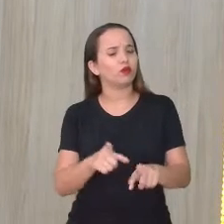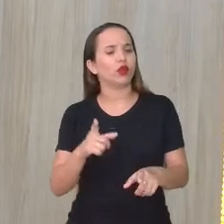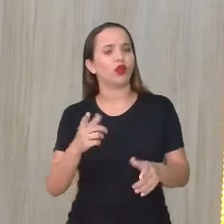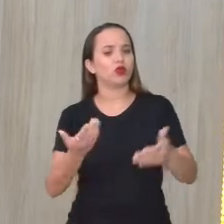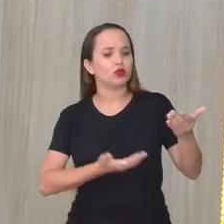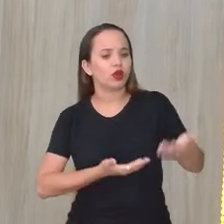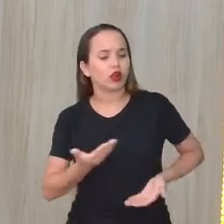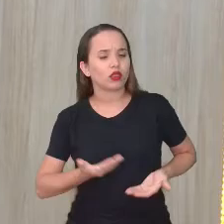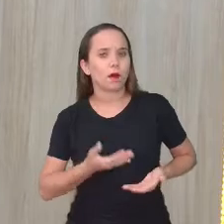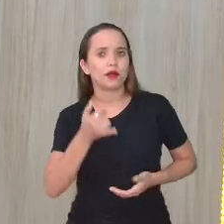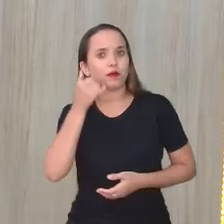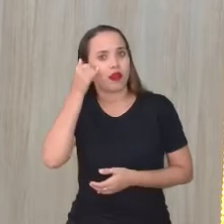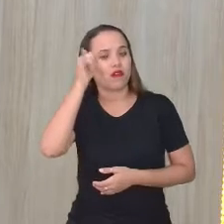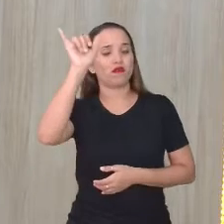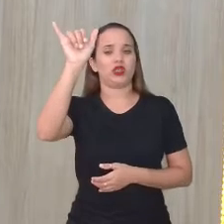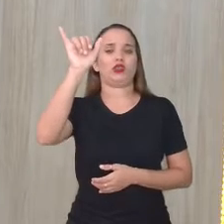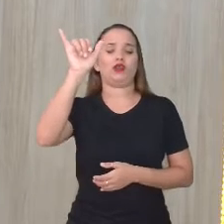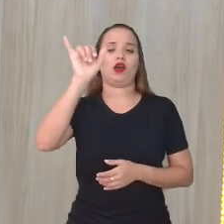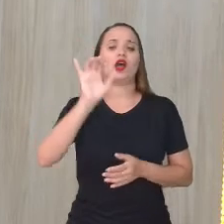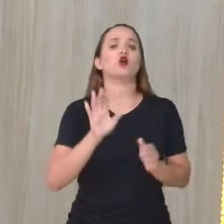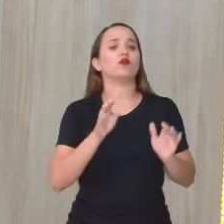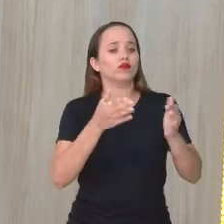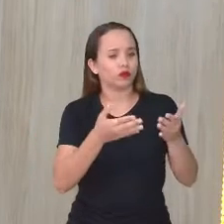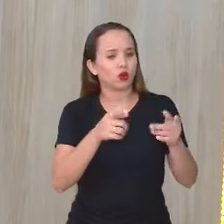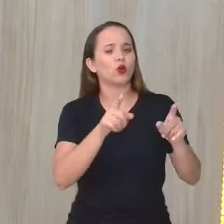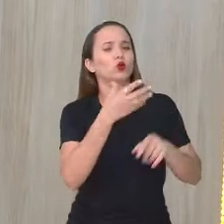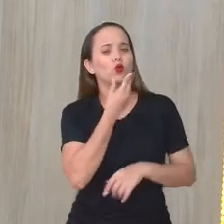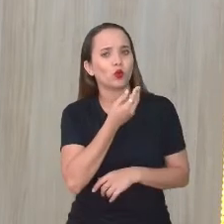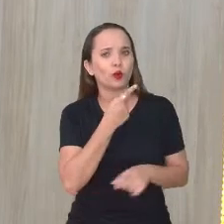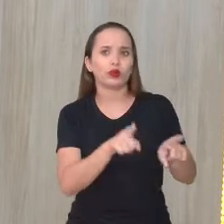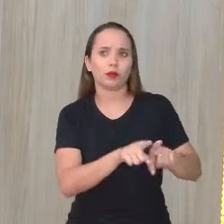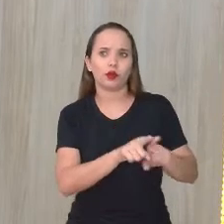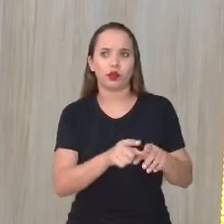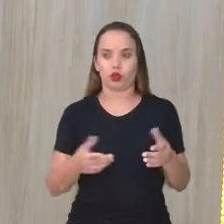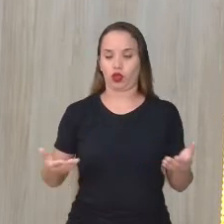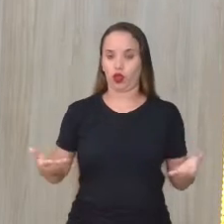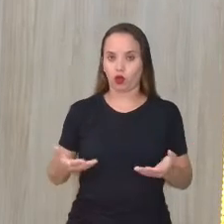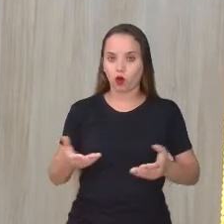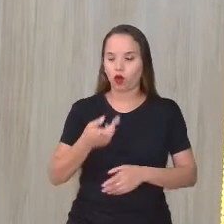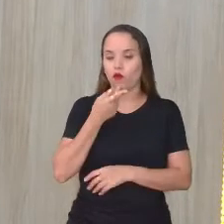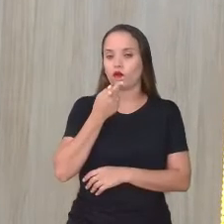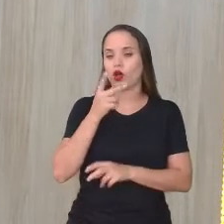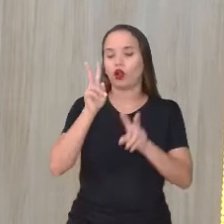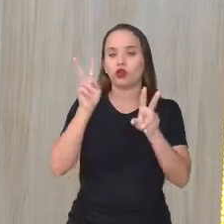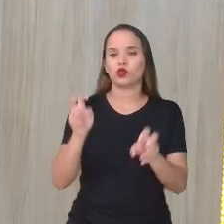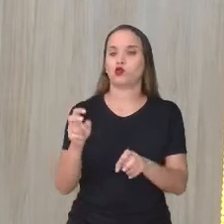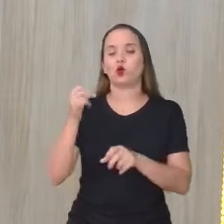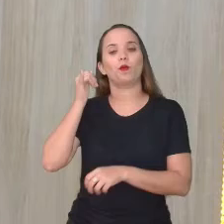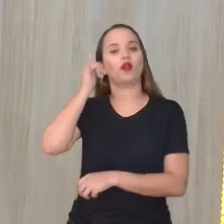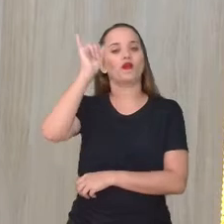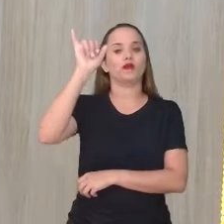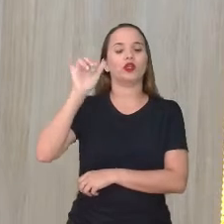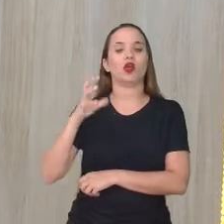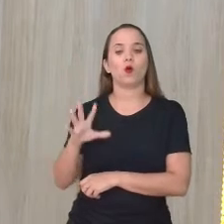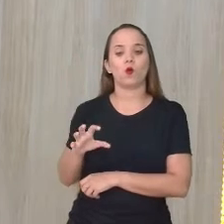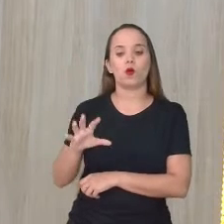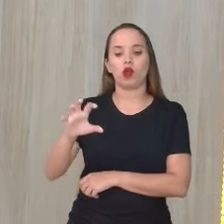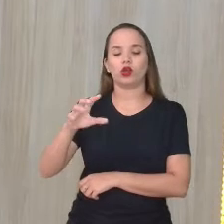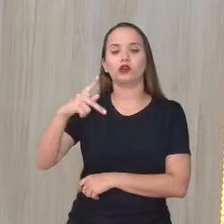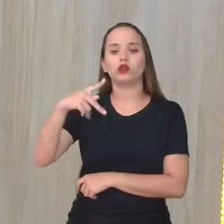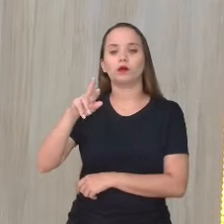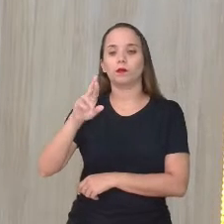preventivo específico para os homens. Aqui vou citar diretamente a respeito da prevenção do câncer de próstata,